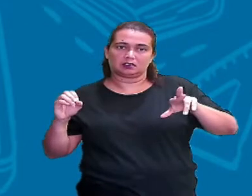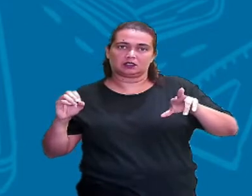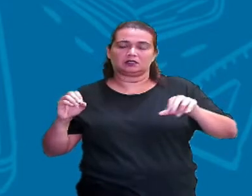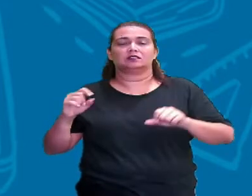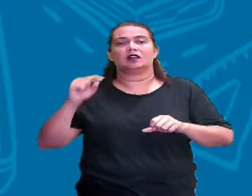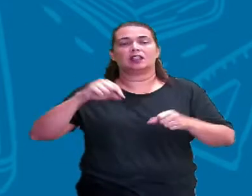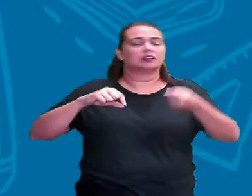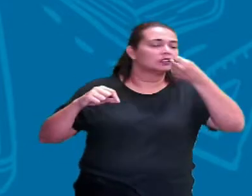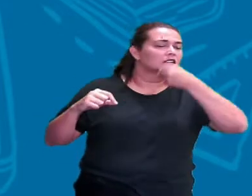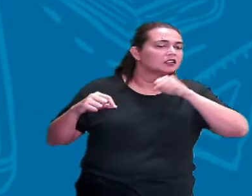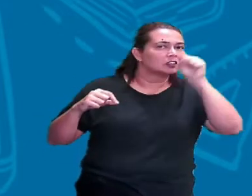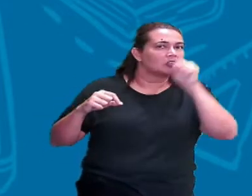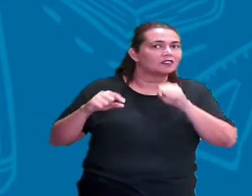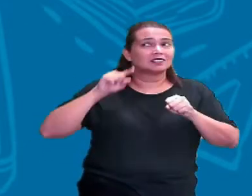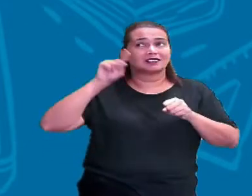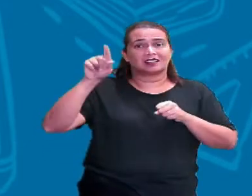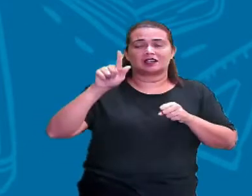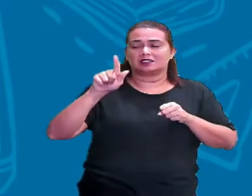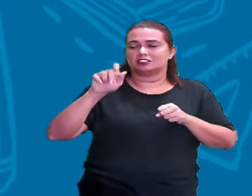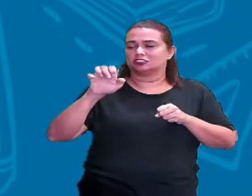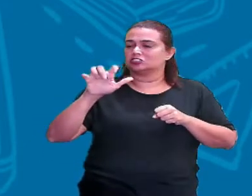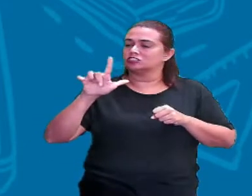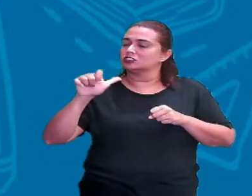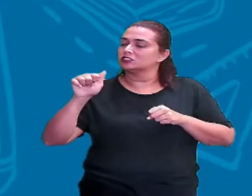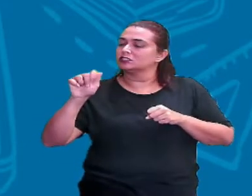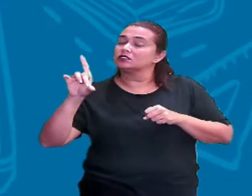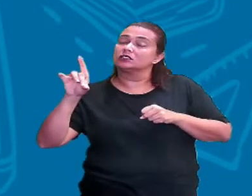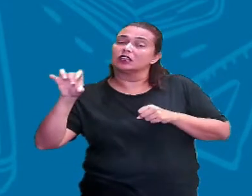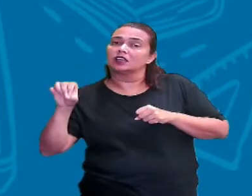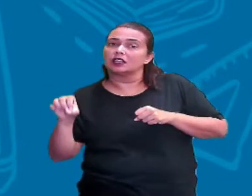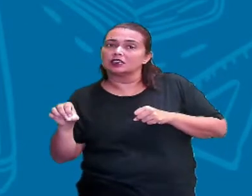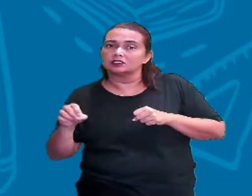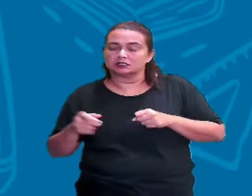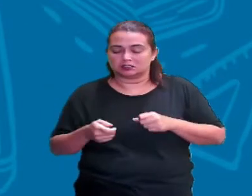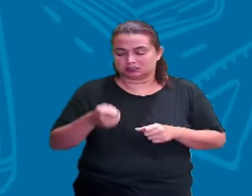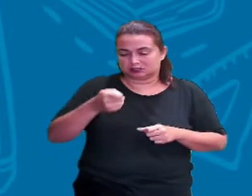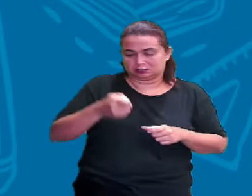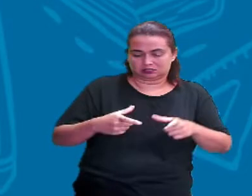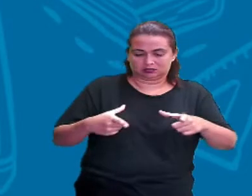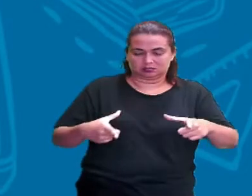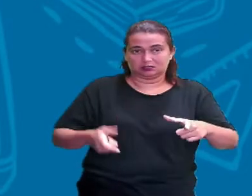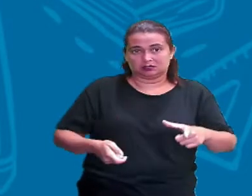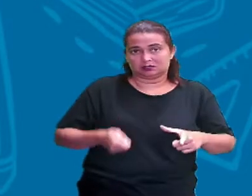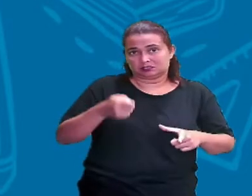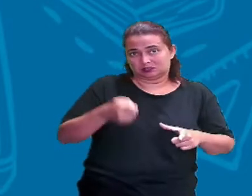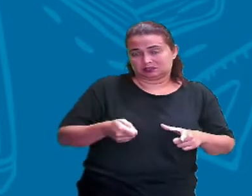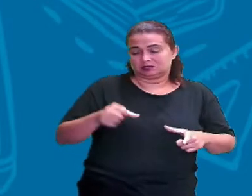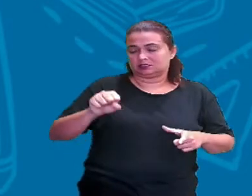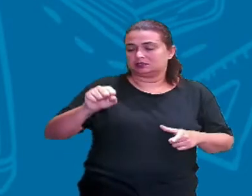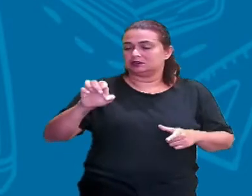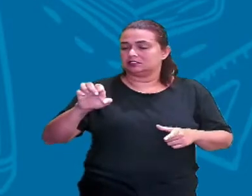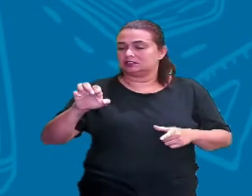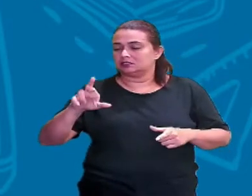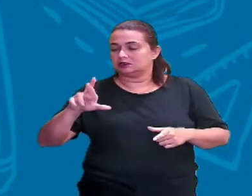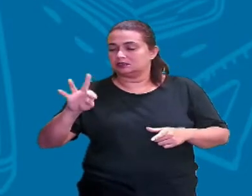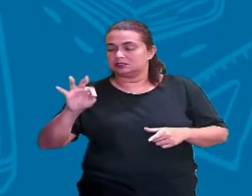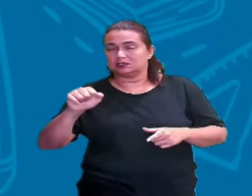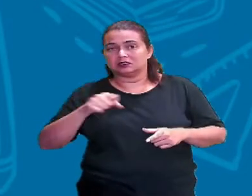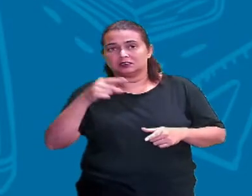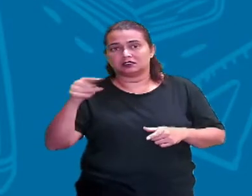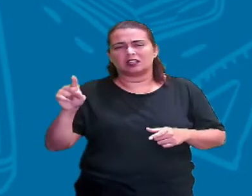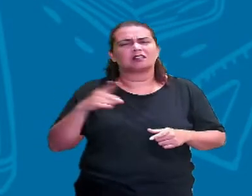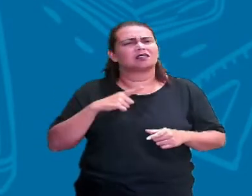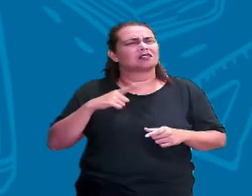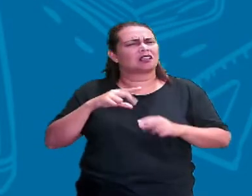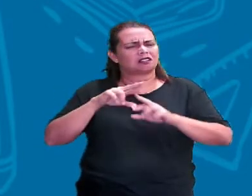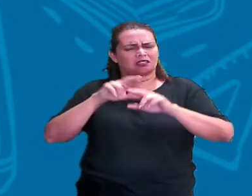Sorvete é gelado. E frigideira, sertã. Okay? Então nós temos outras aqui,